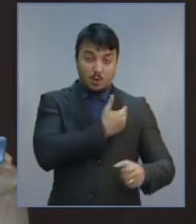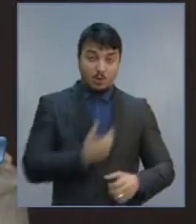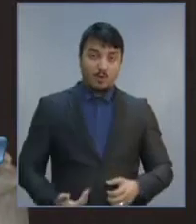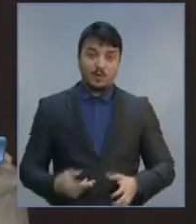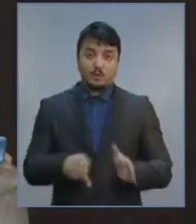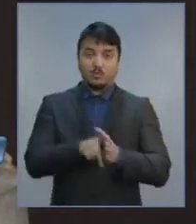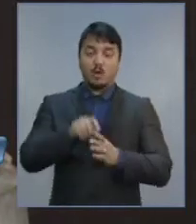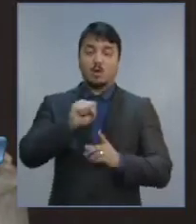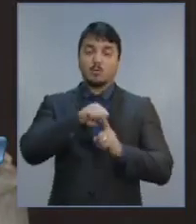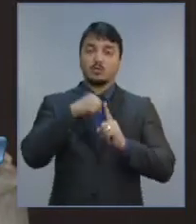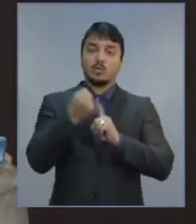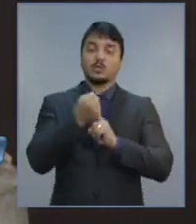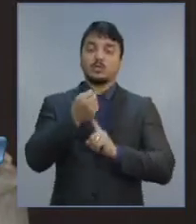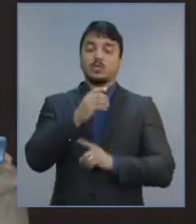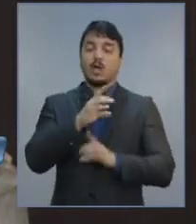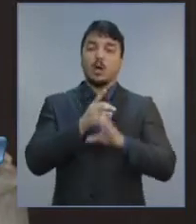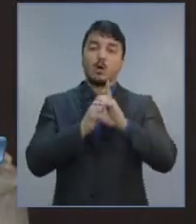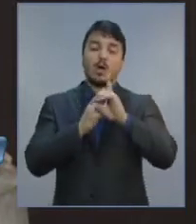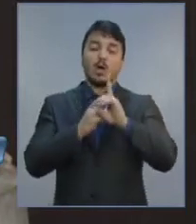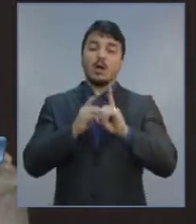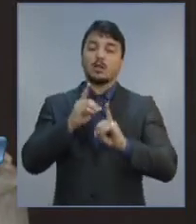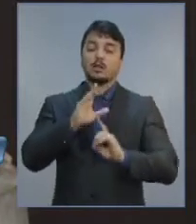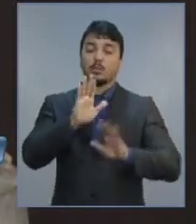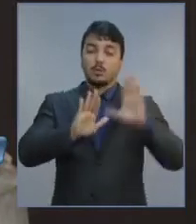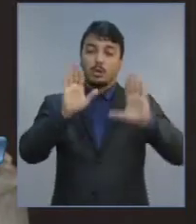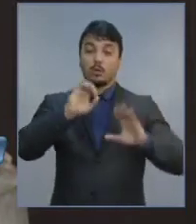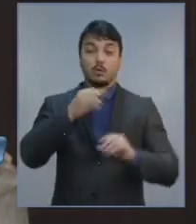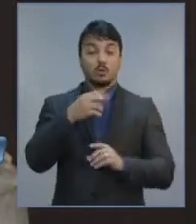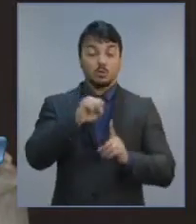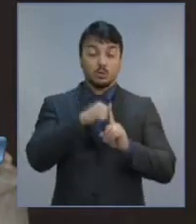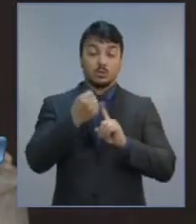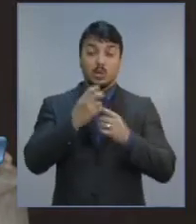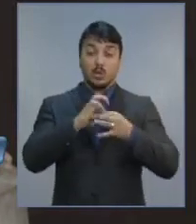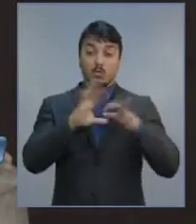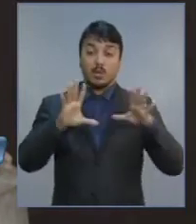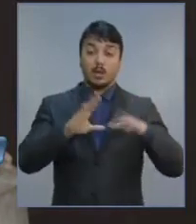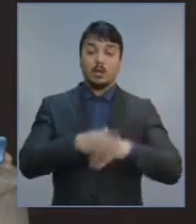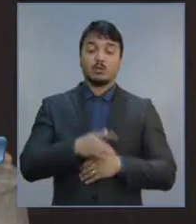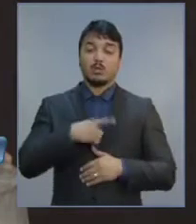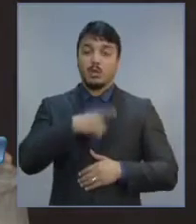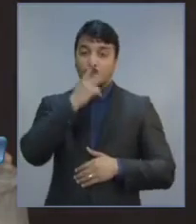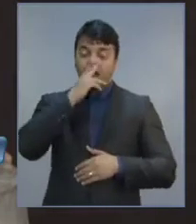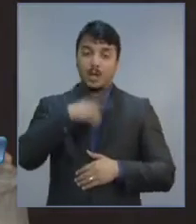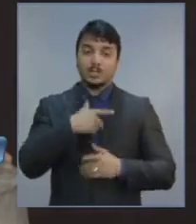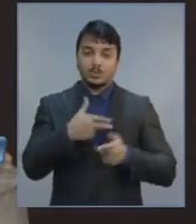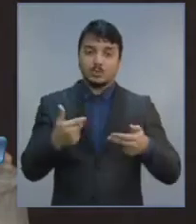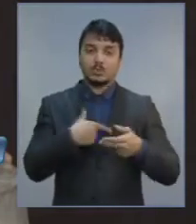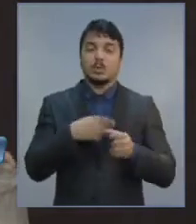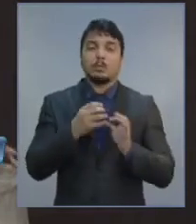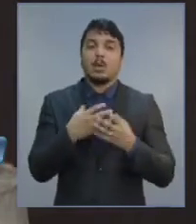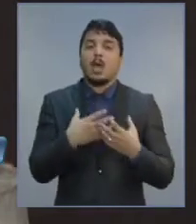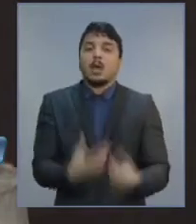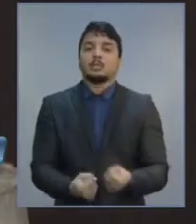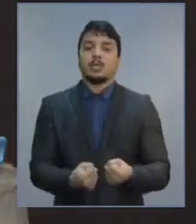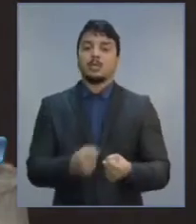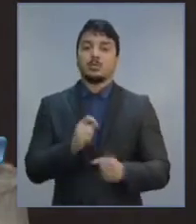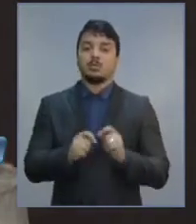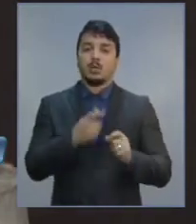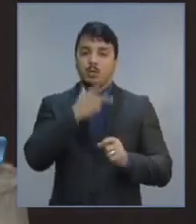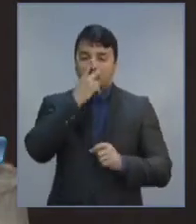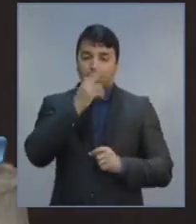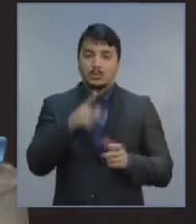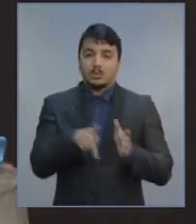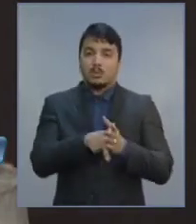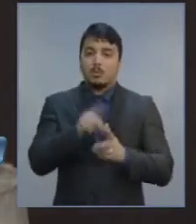viés social-democrata ou social-liberal abriram mão dos seus princípios e flertaram